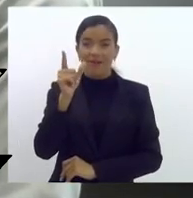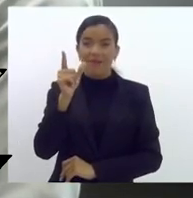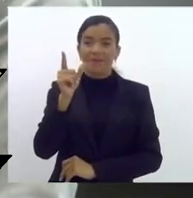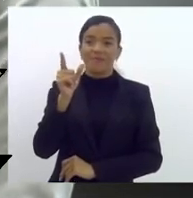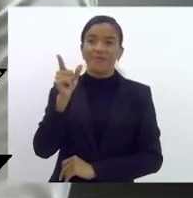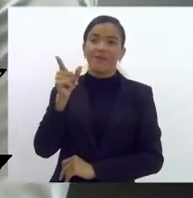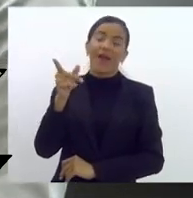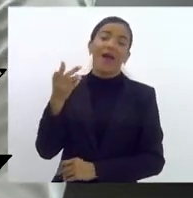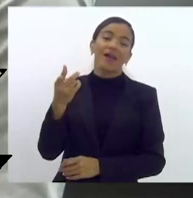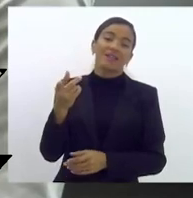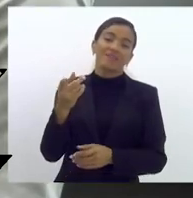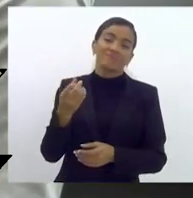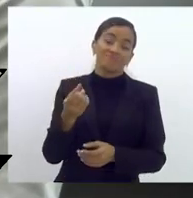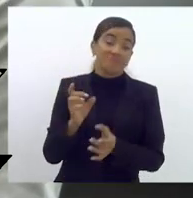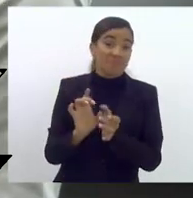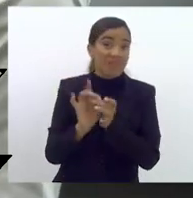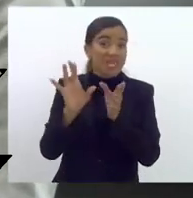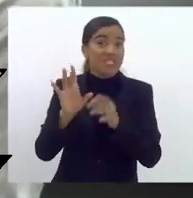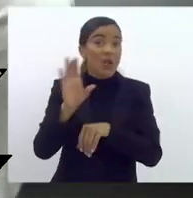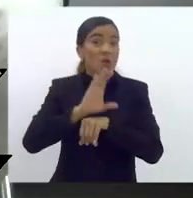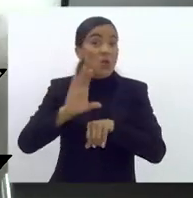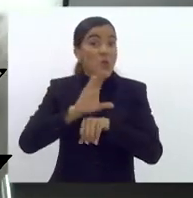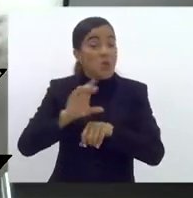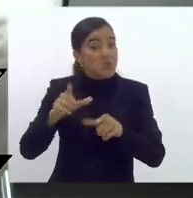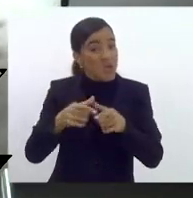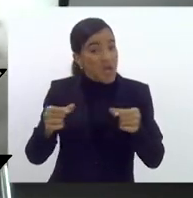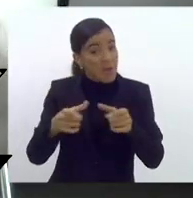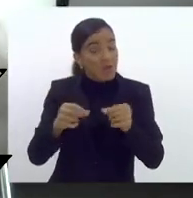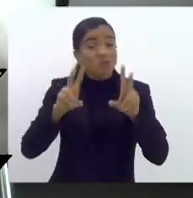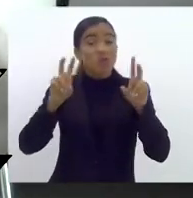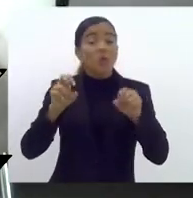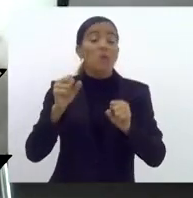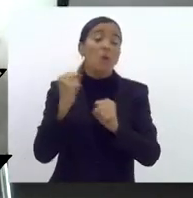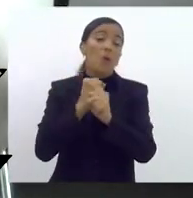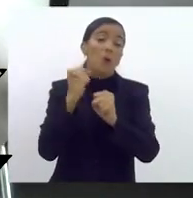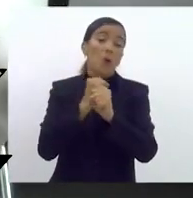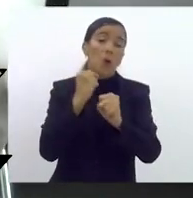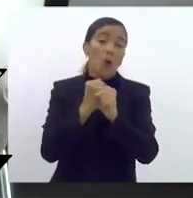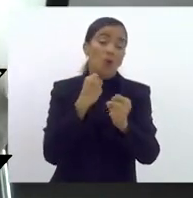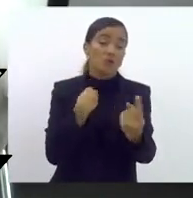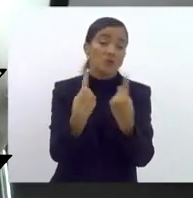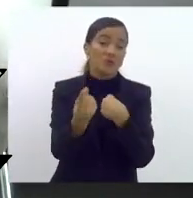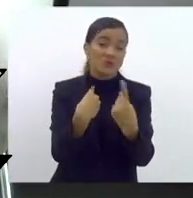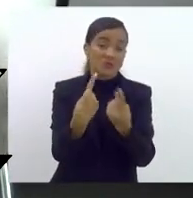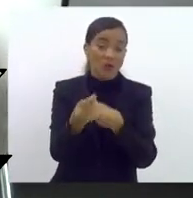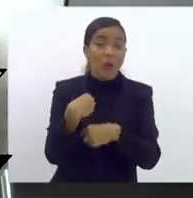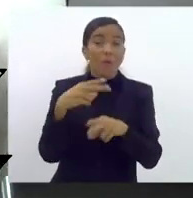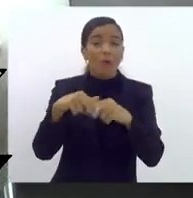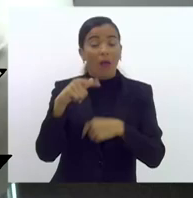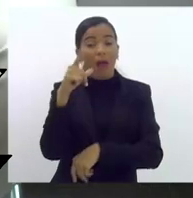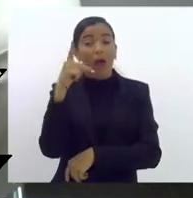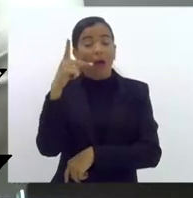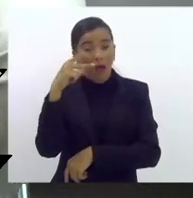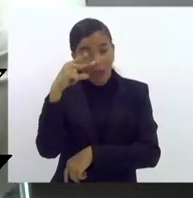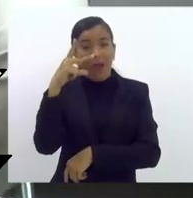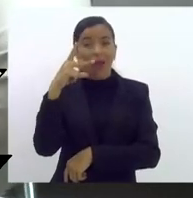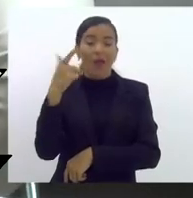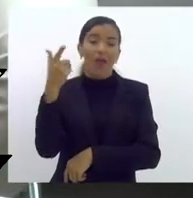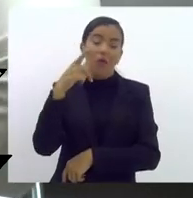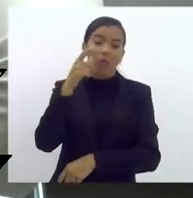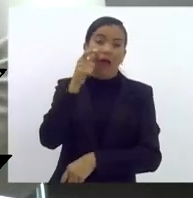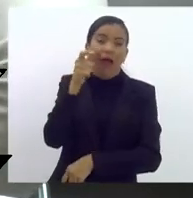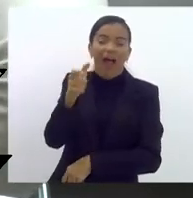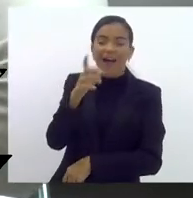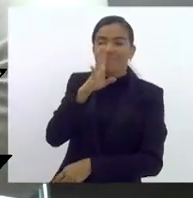deixaram fazer um curso no Japão de dois meses de construção de estrada por esse cochilo eu passei a ser Admirador do Japão